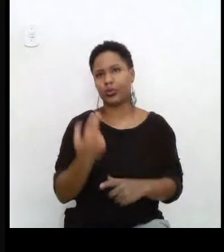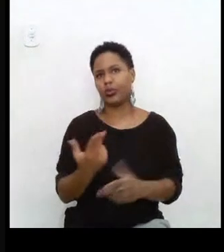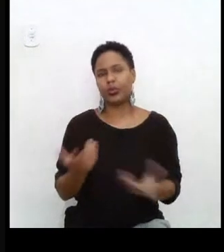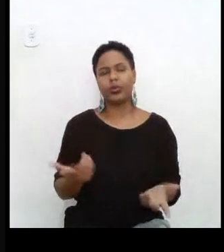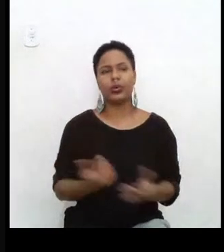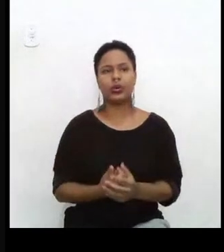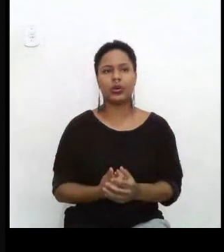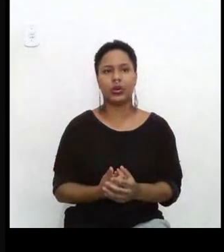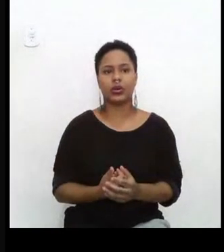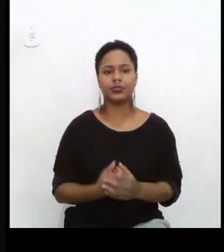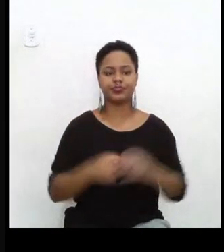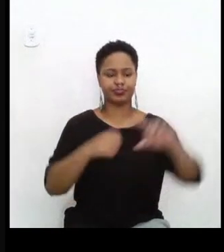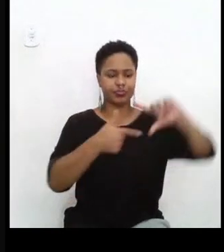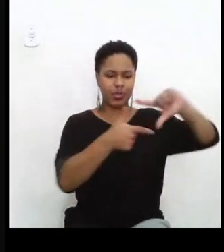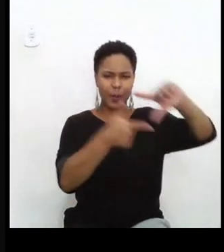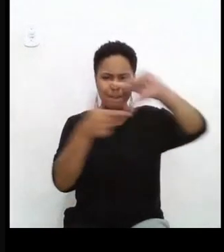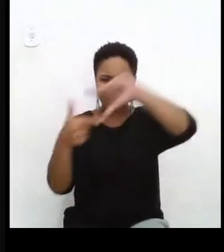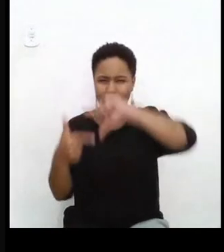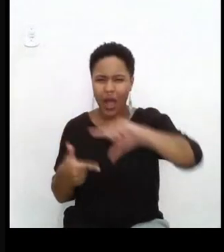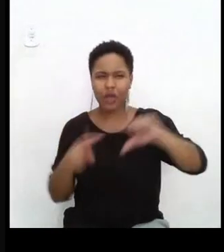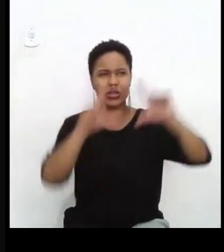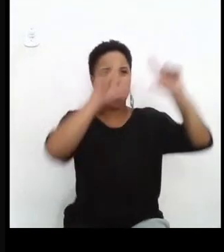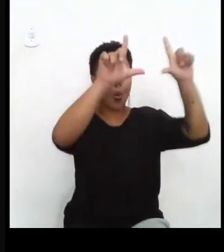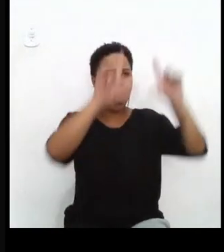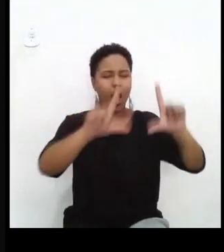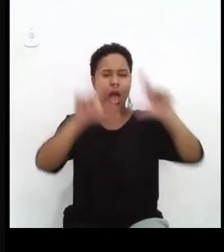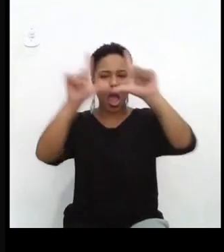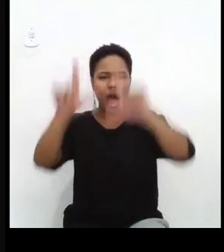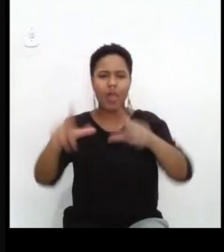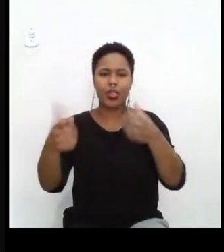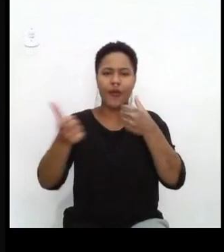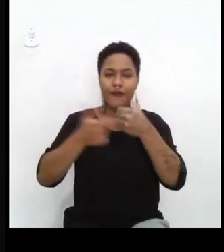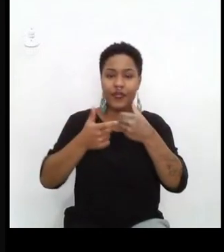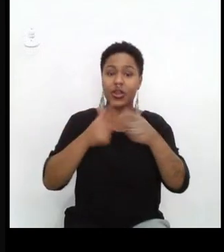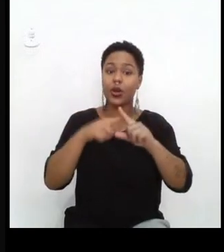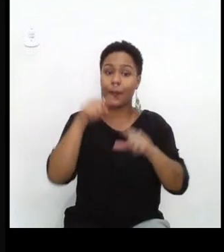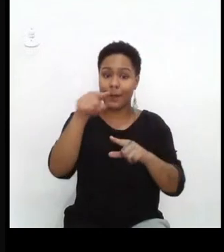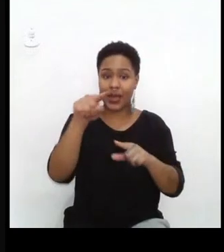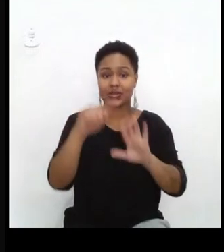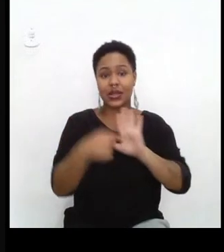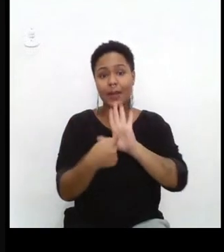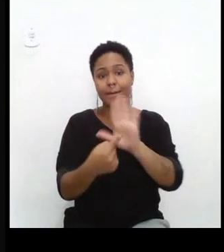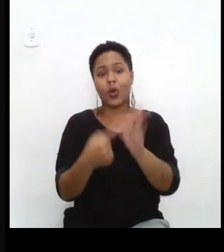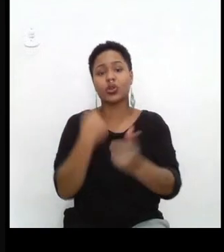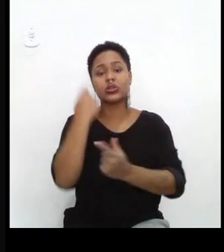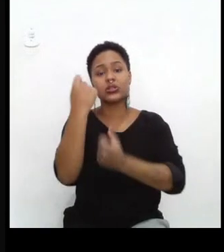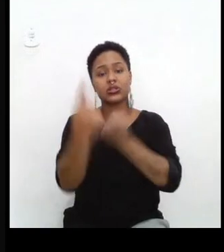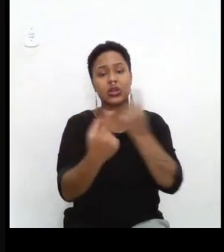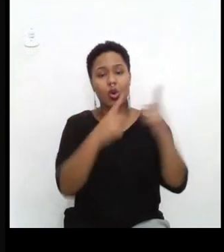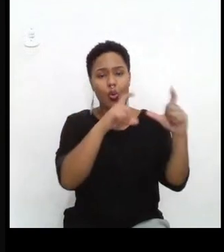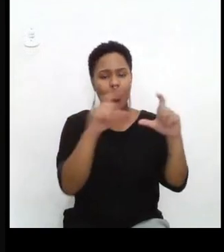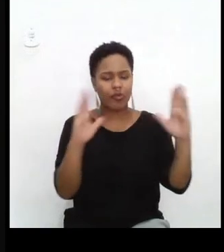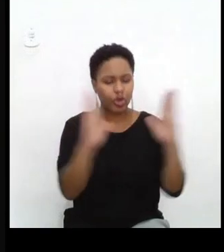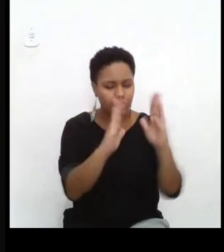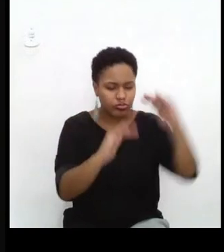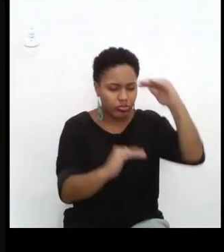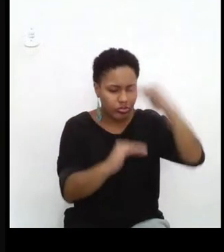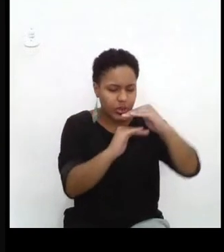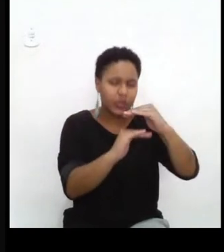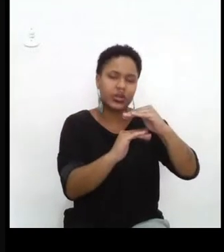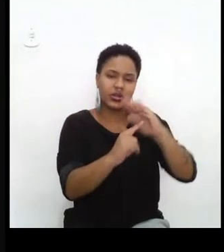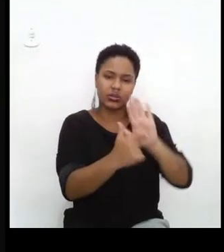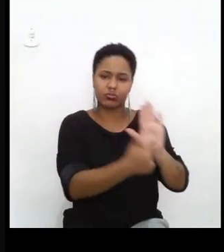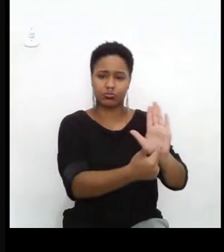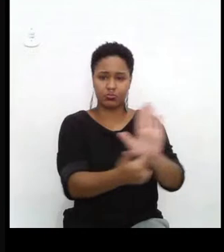adequem a player's Hands or grass Shack Cabo Frio ter